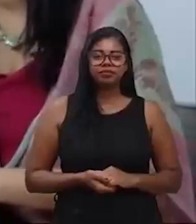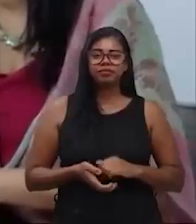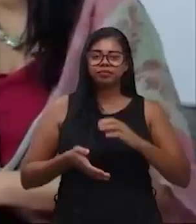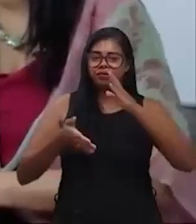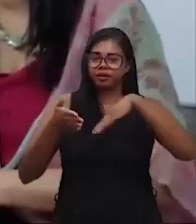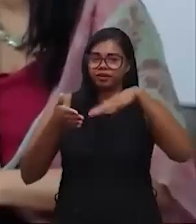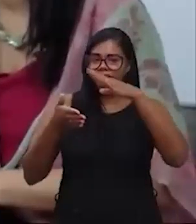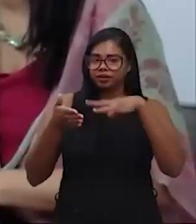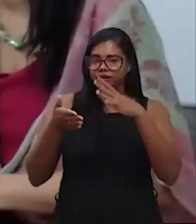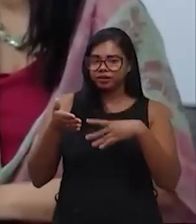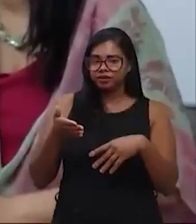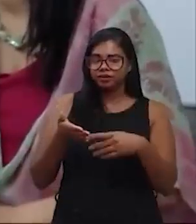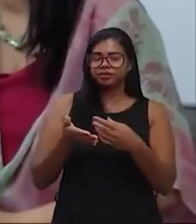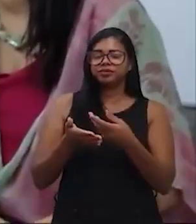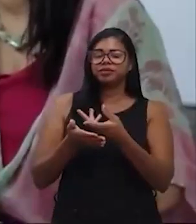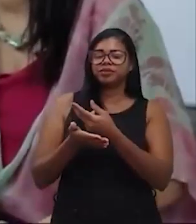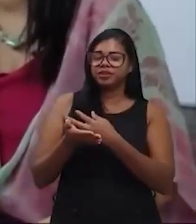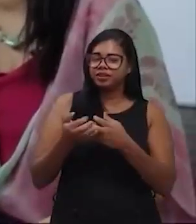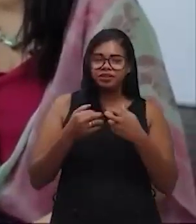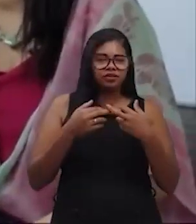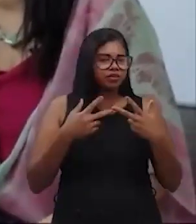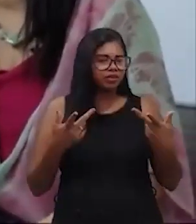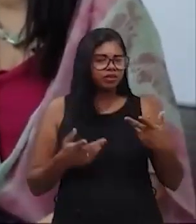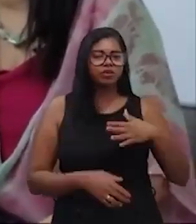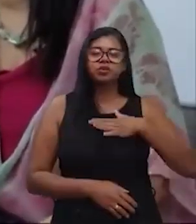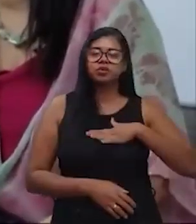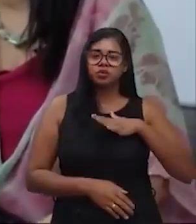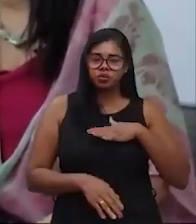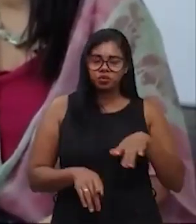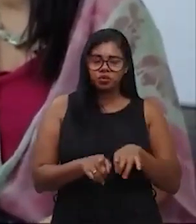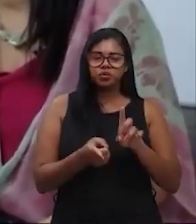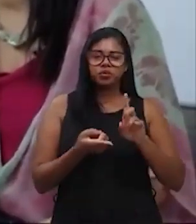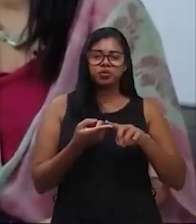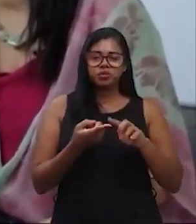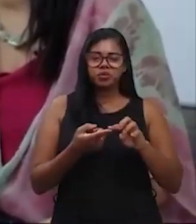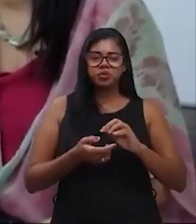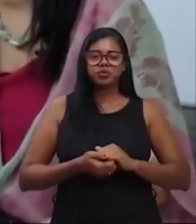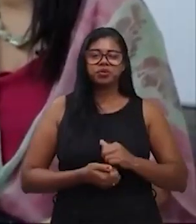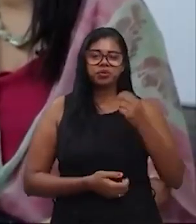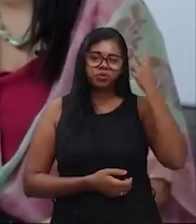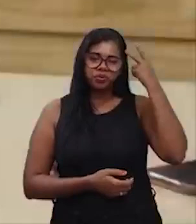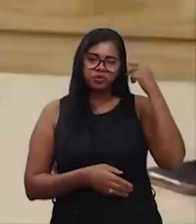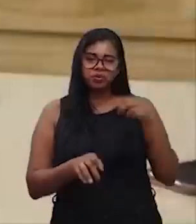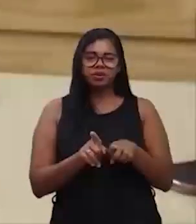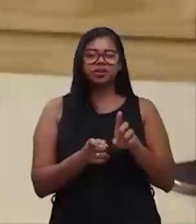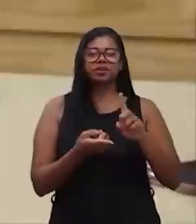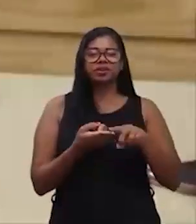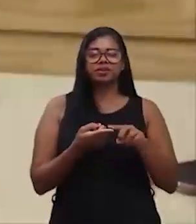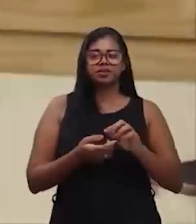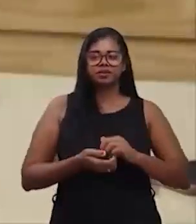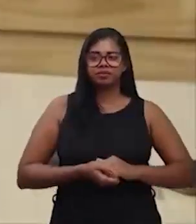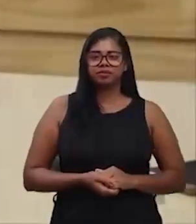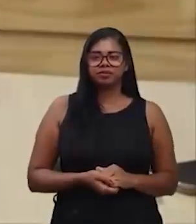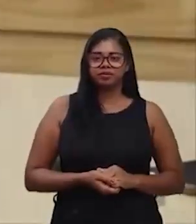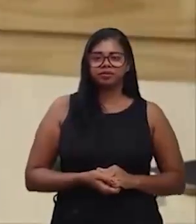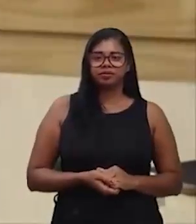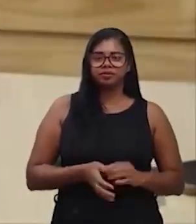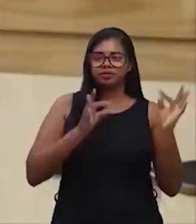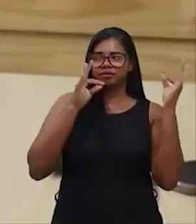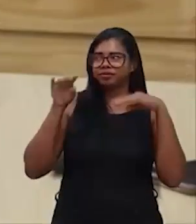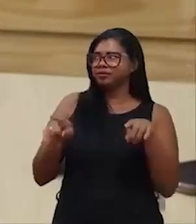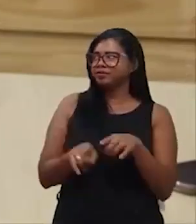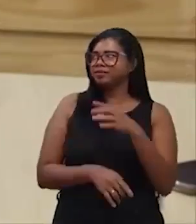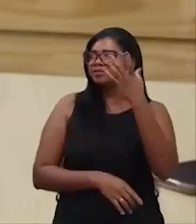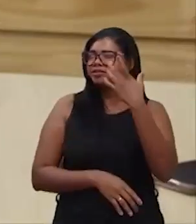Eu pinto, eu boto. Não, eu gosto bastante disso, de manualidades. Eu levo muito, posso dizer que eu levo muito